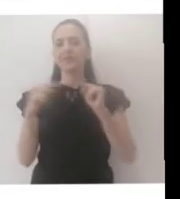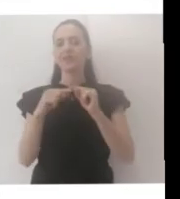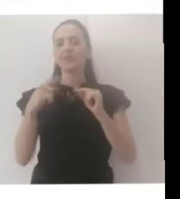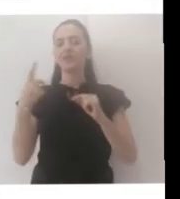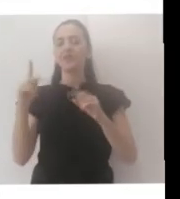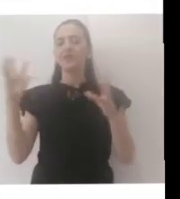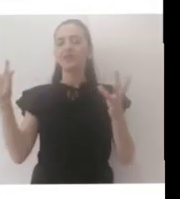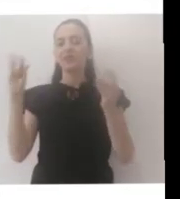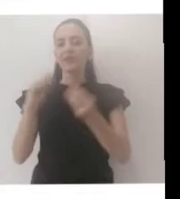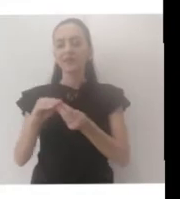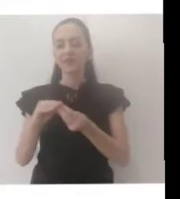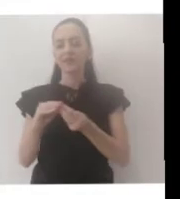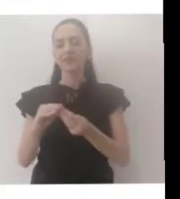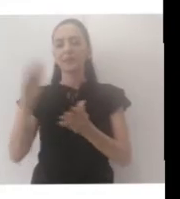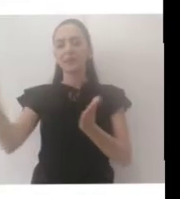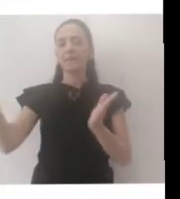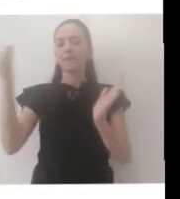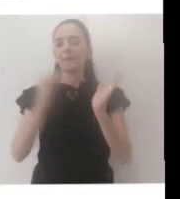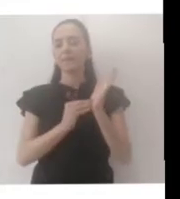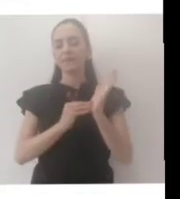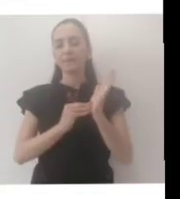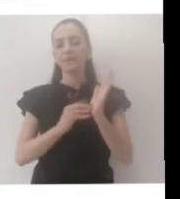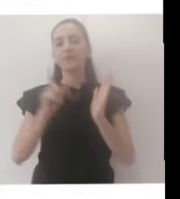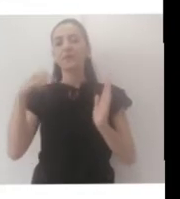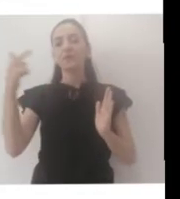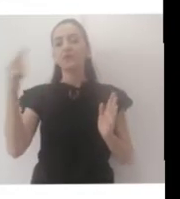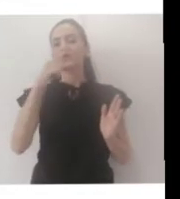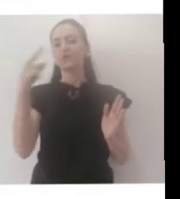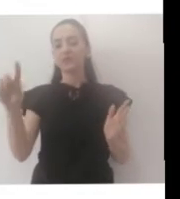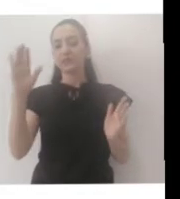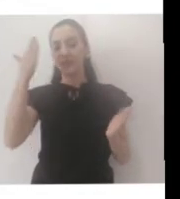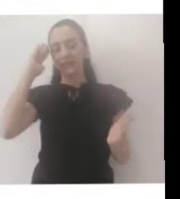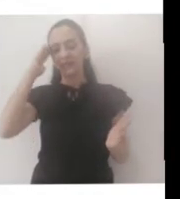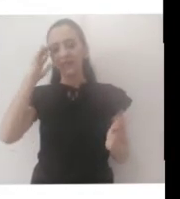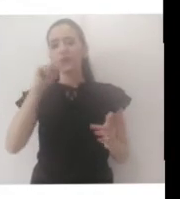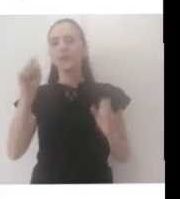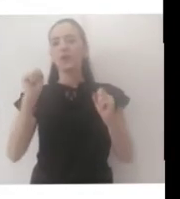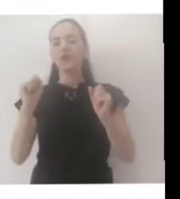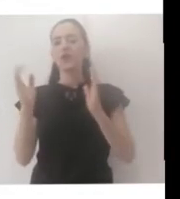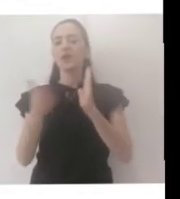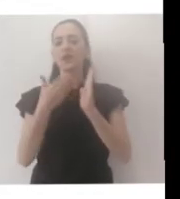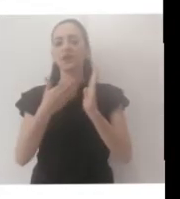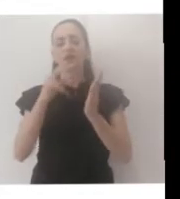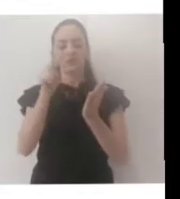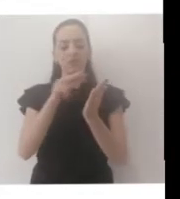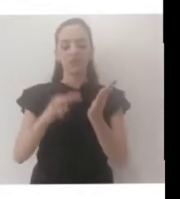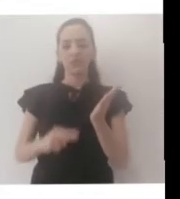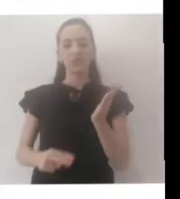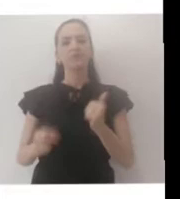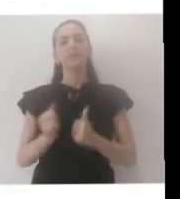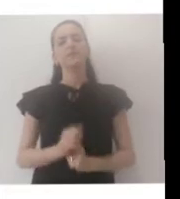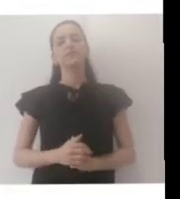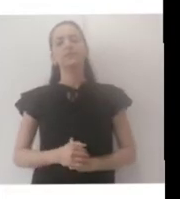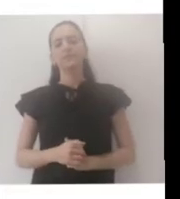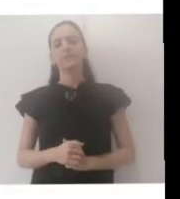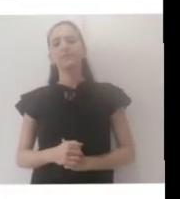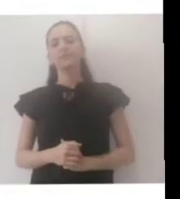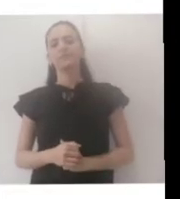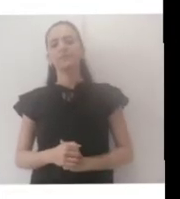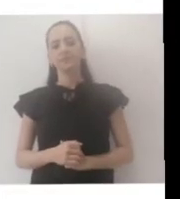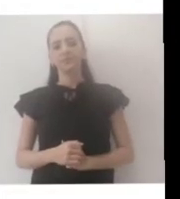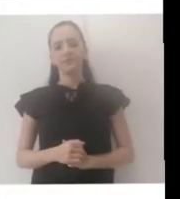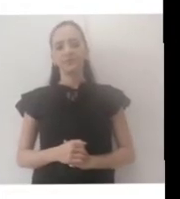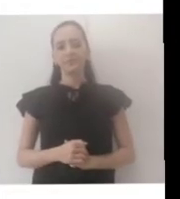de uma resenha. E para a gente poder fazer esse aprofundamento, vocês leem um livro para poder entender um pouquinho melhor. Mas de